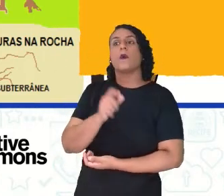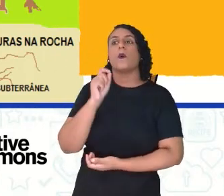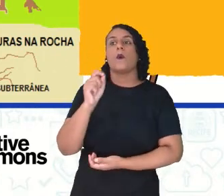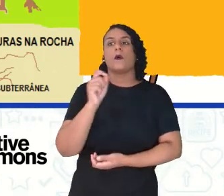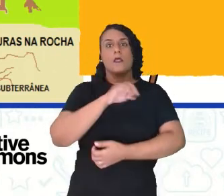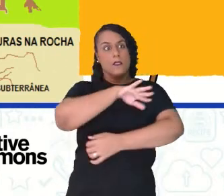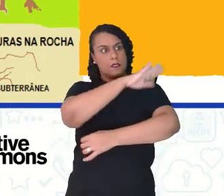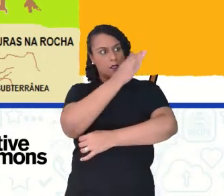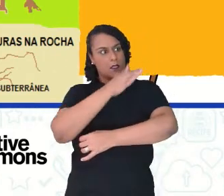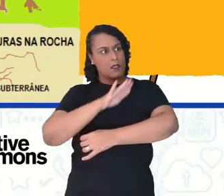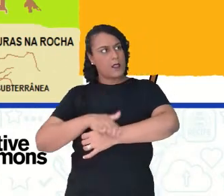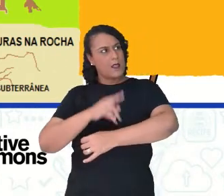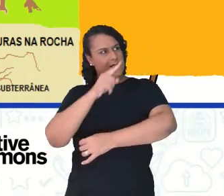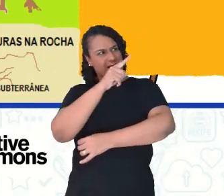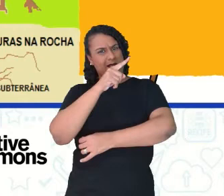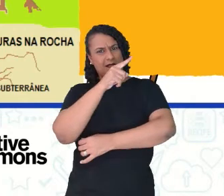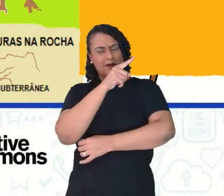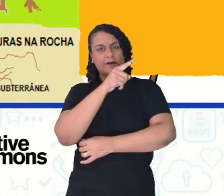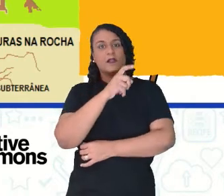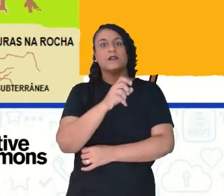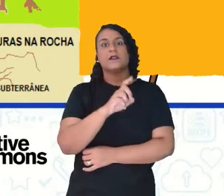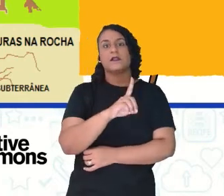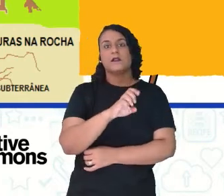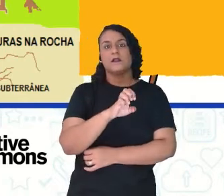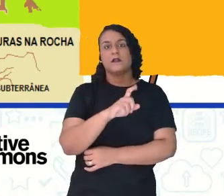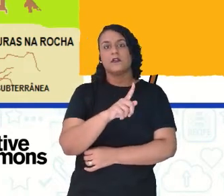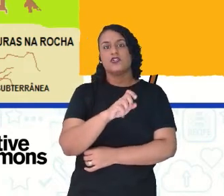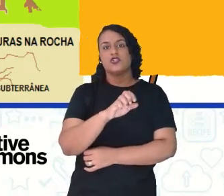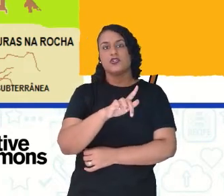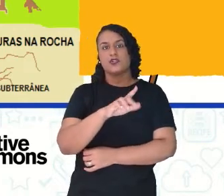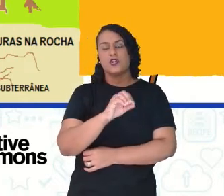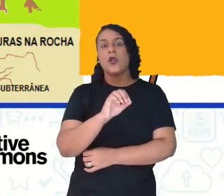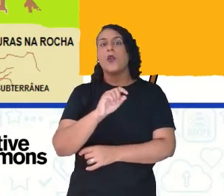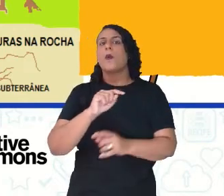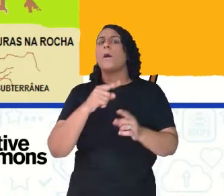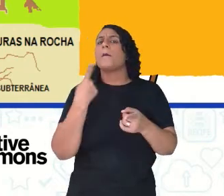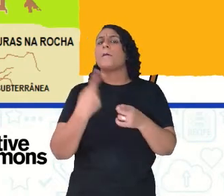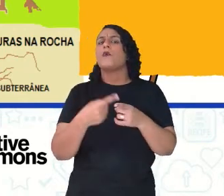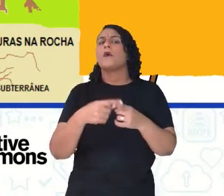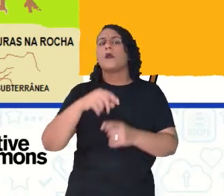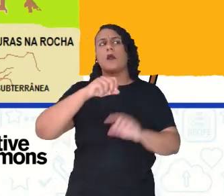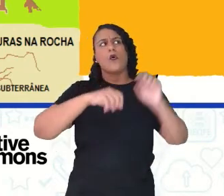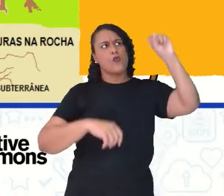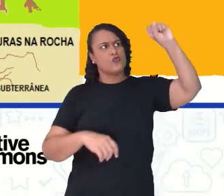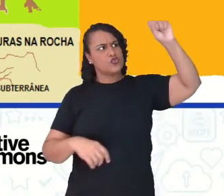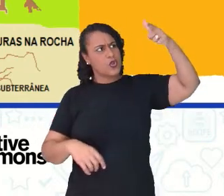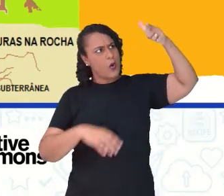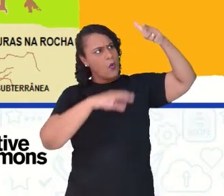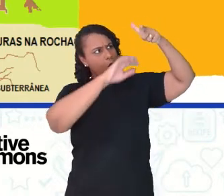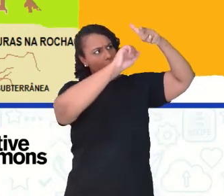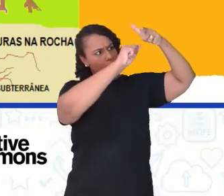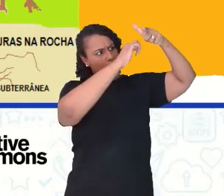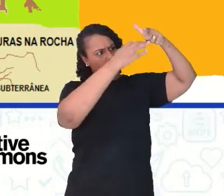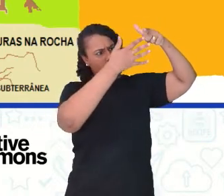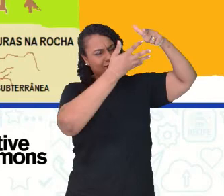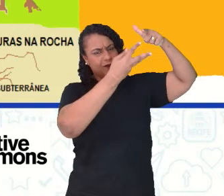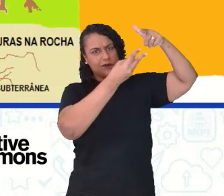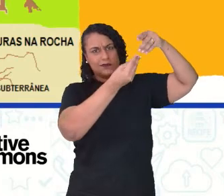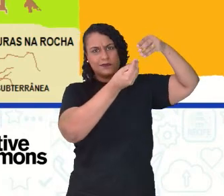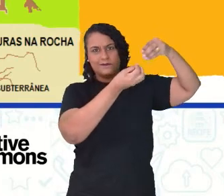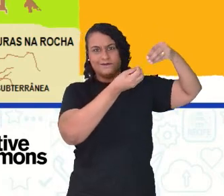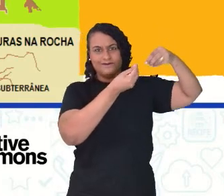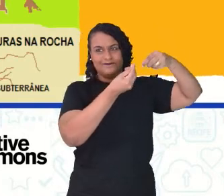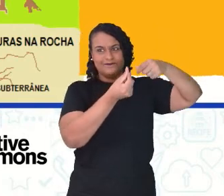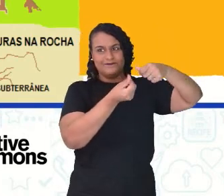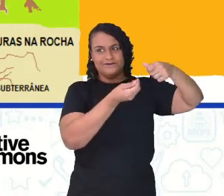das montanhas está acontecendo o degelo, porque o sol está aquecendo. Mas o que a gente vai observar mais? Esse degelo